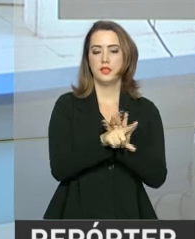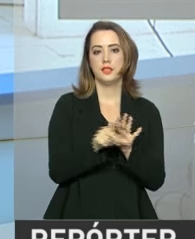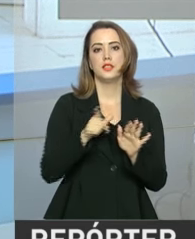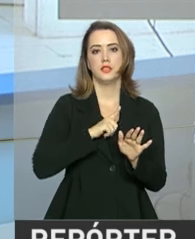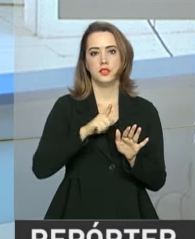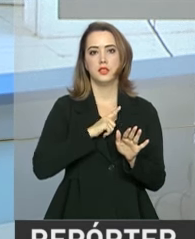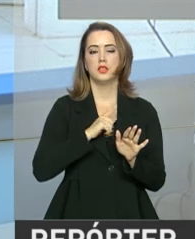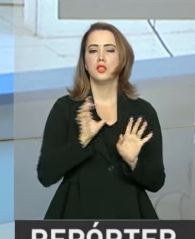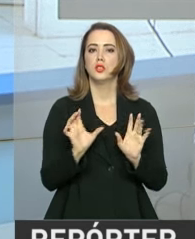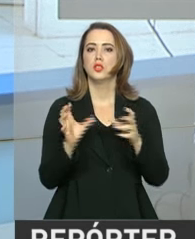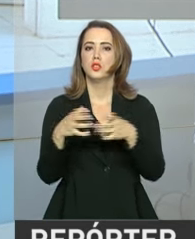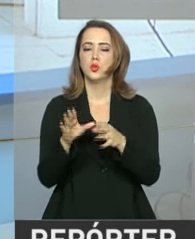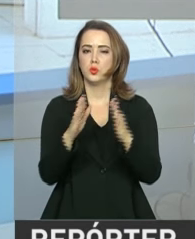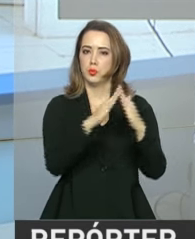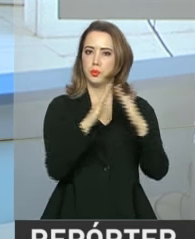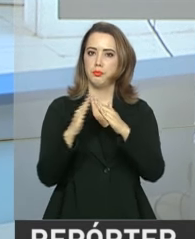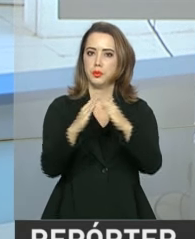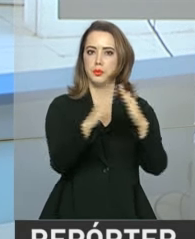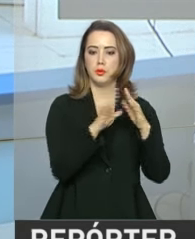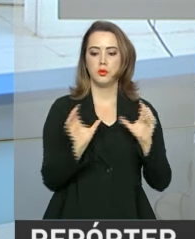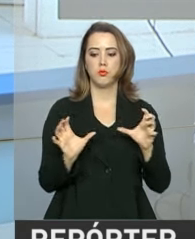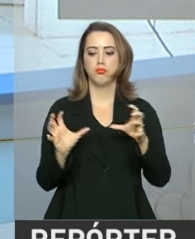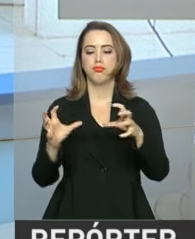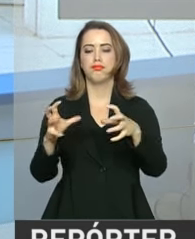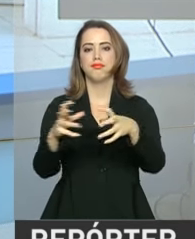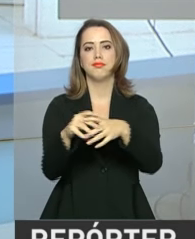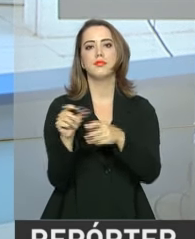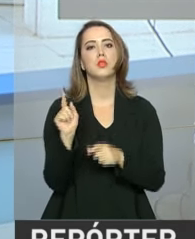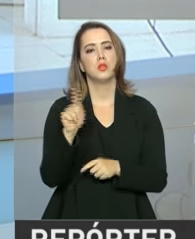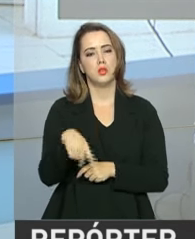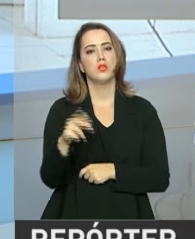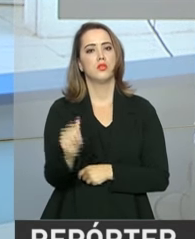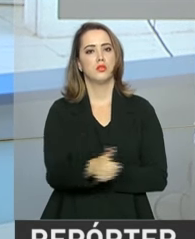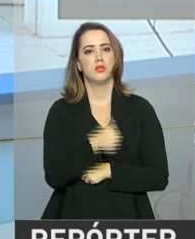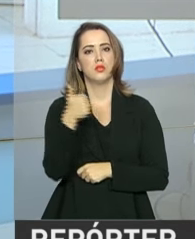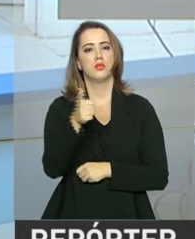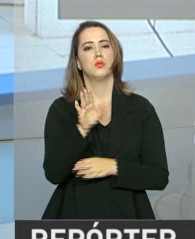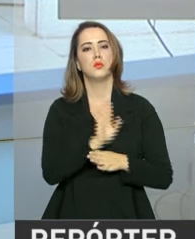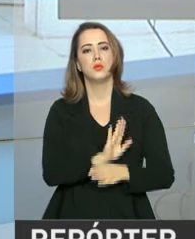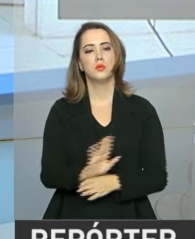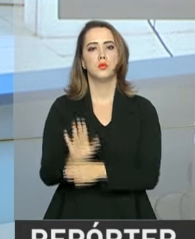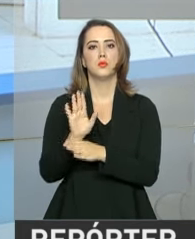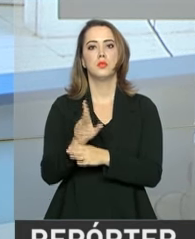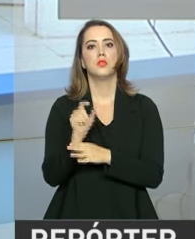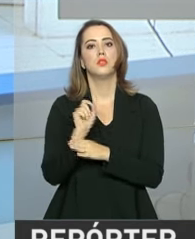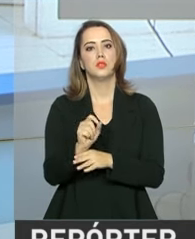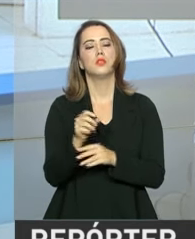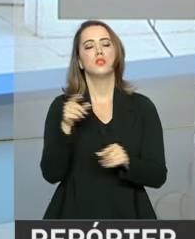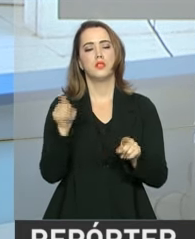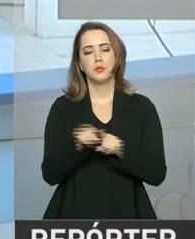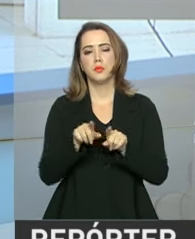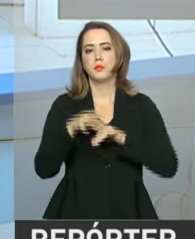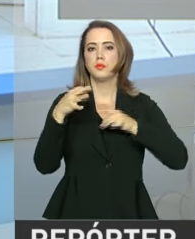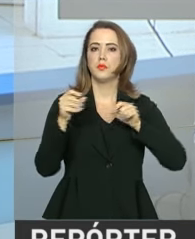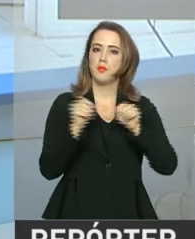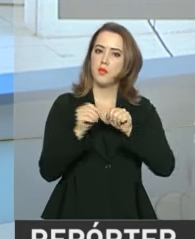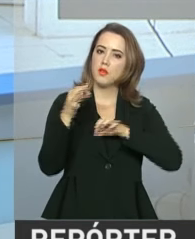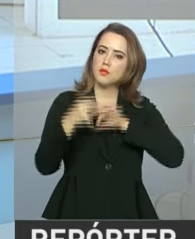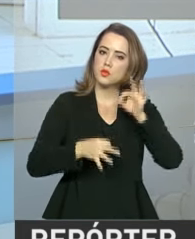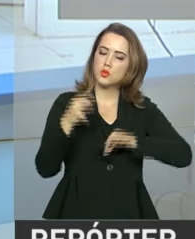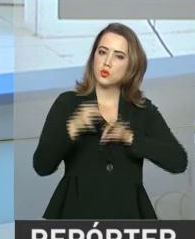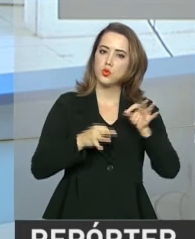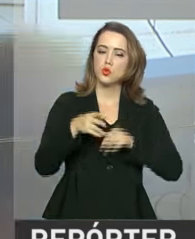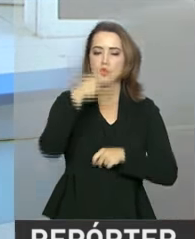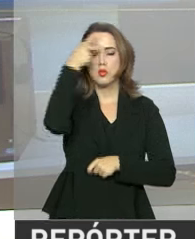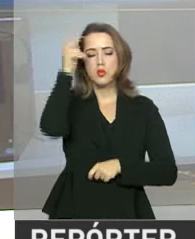água nos condomínios. O objetivo é garantir a sustentabilidade e também é uma forma de fazer justiça com aqueles que